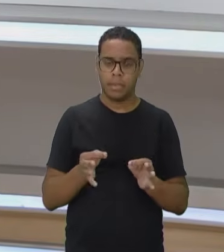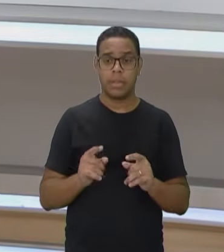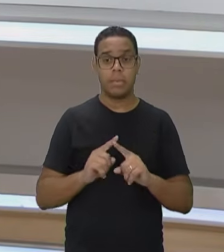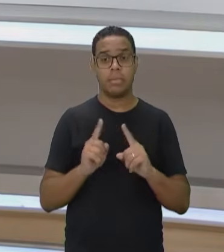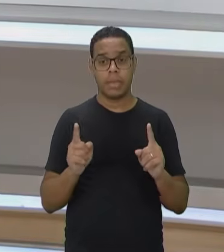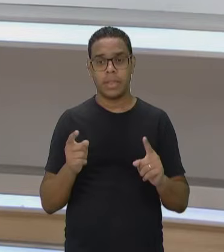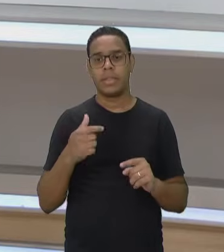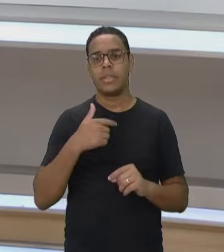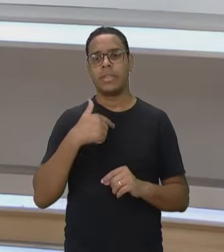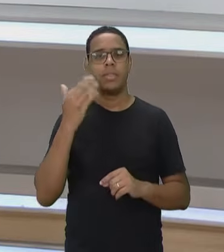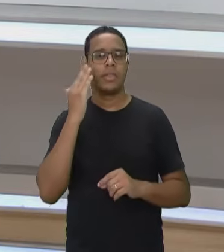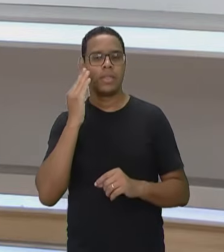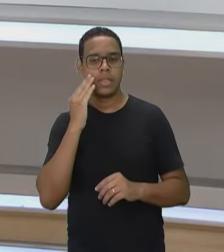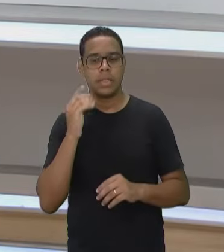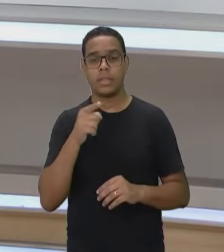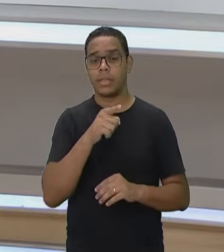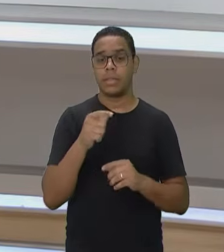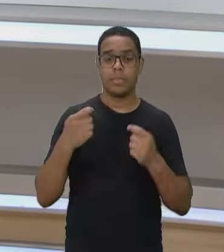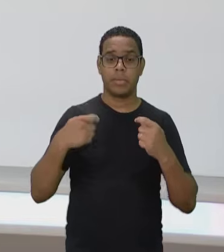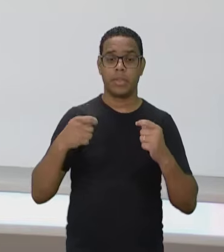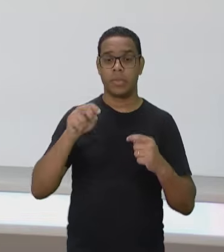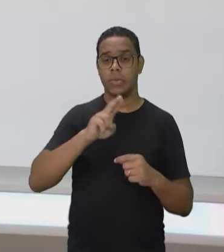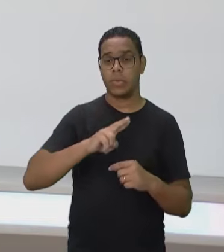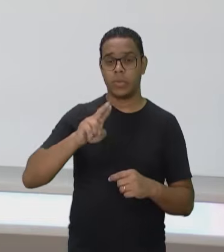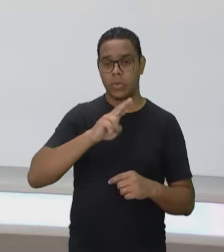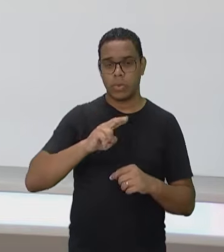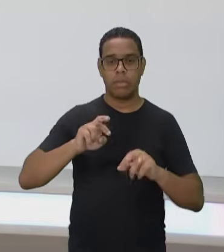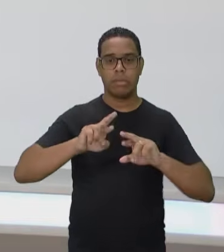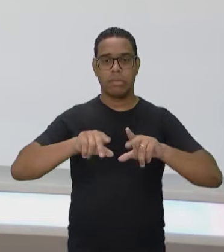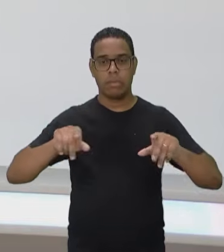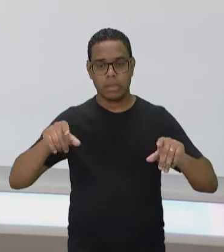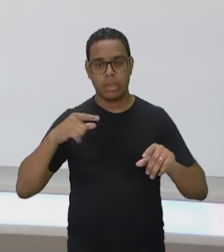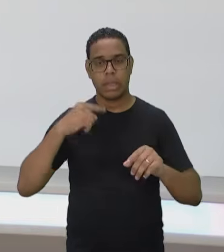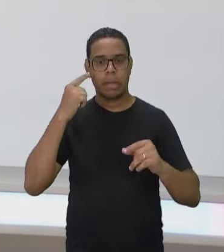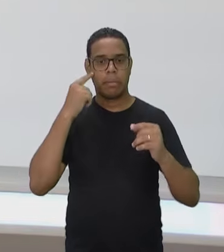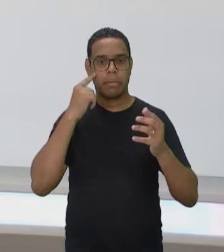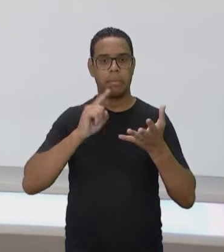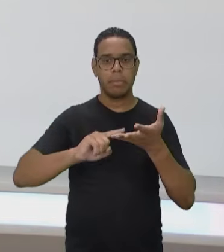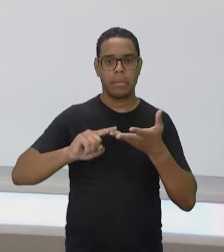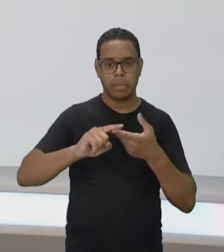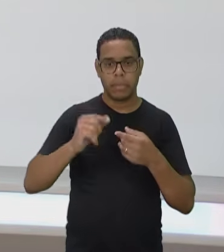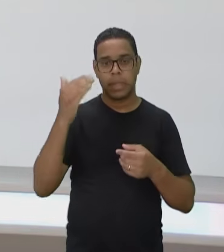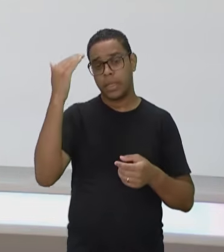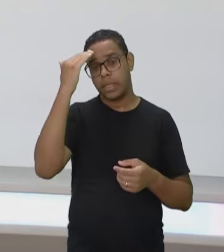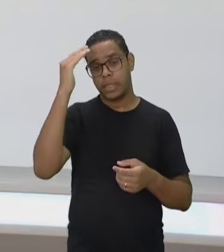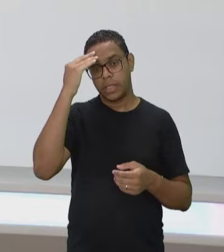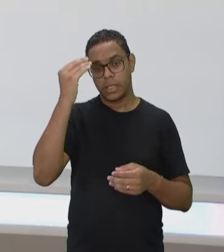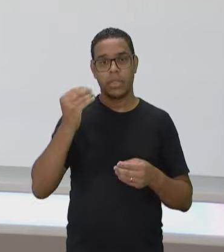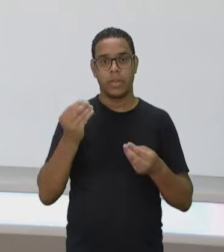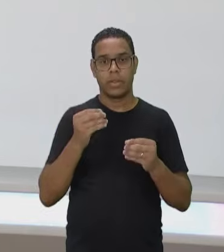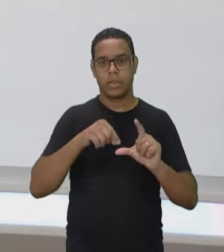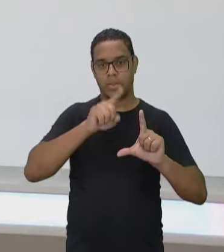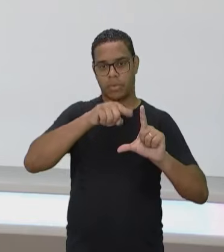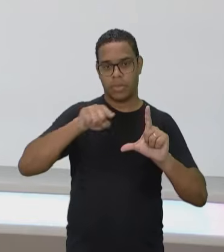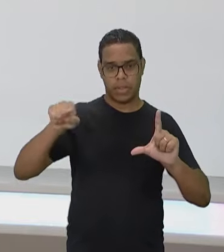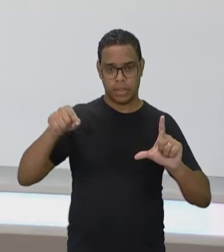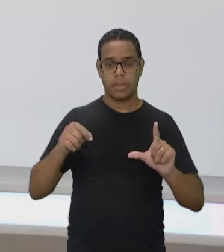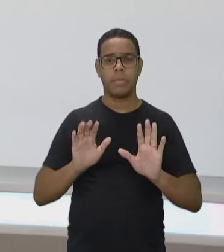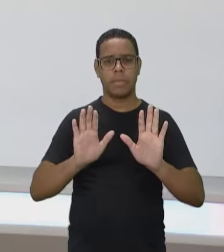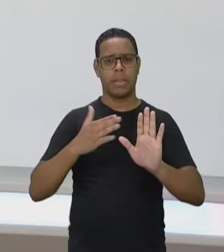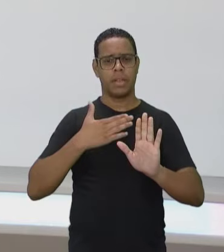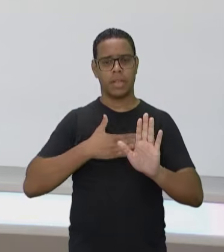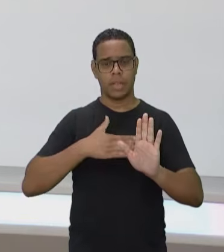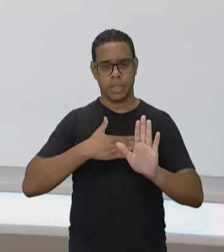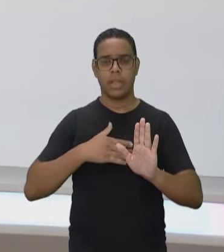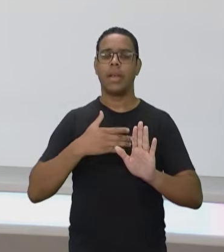mas eu entendo que precisa aí usar um monte de recursos para poder entender esse gráfico. Mas calma,